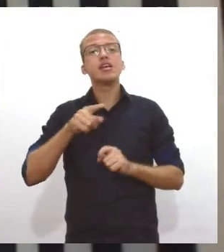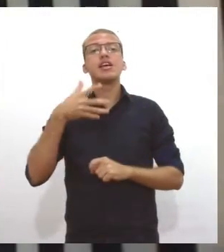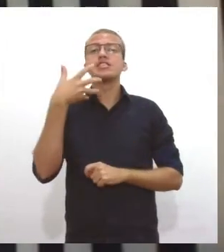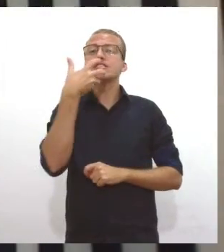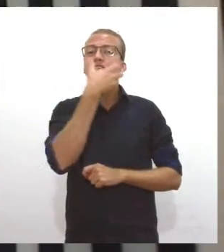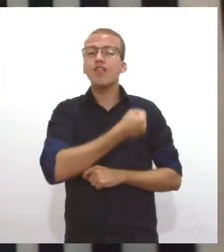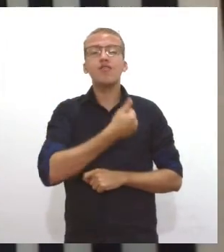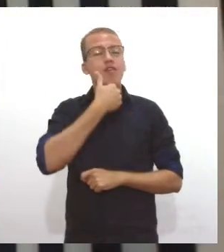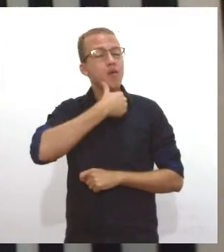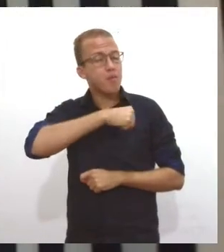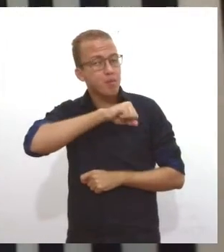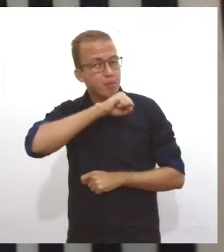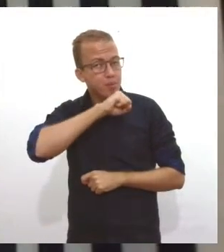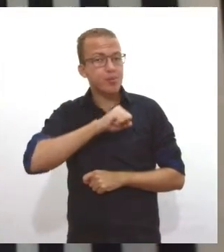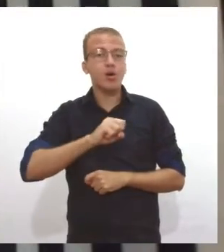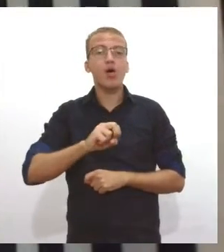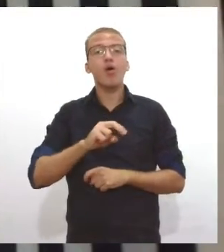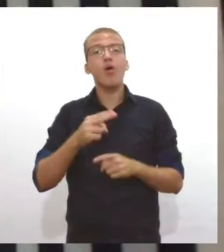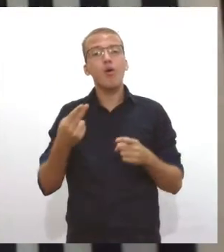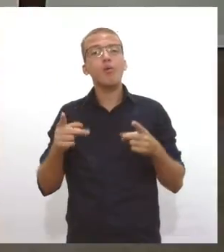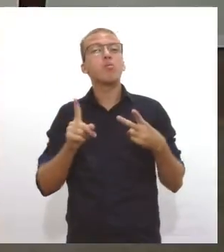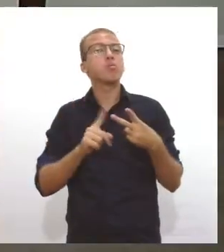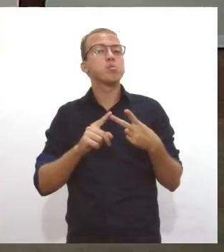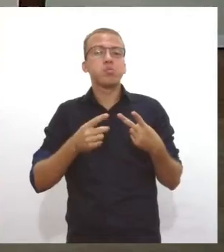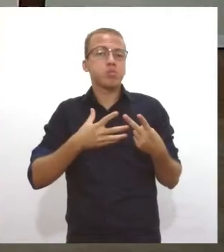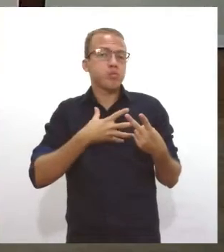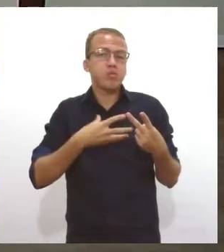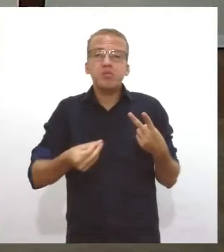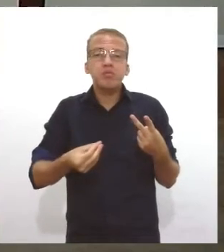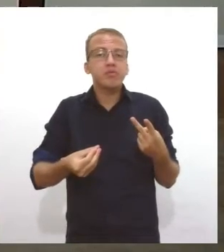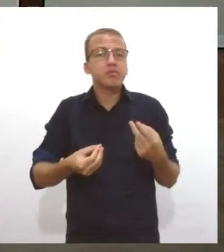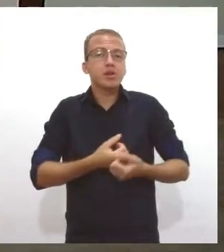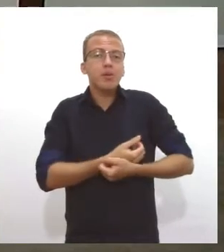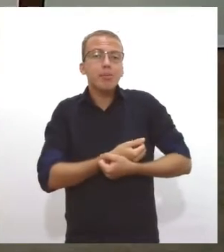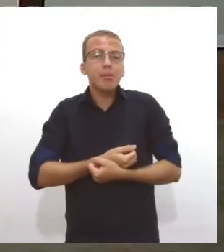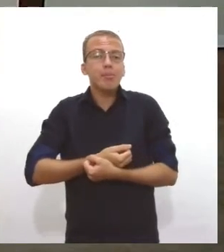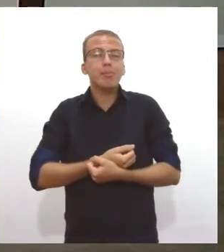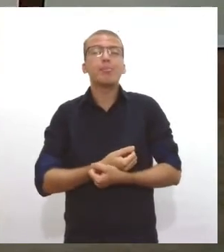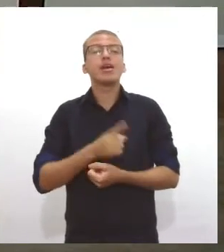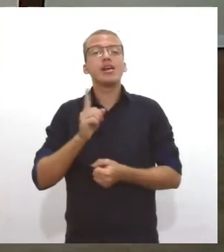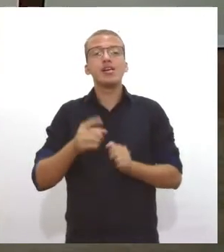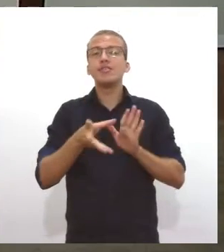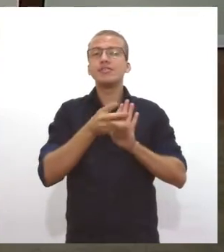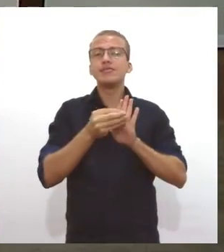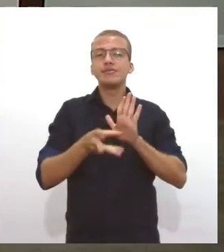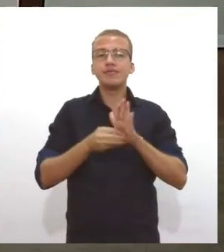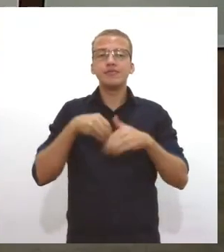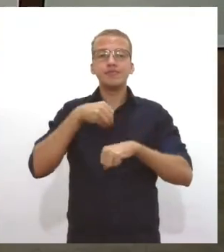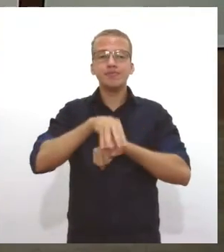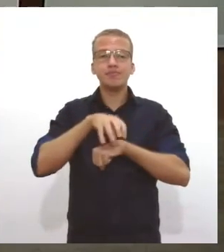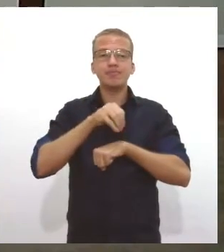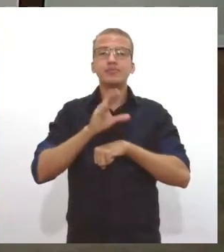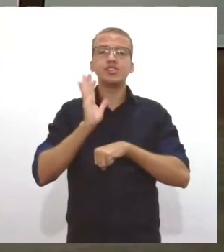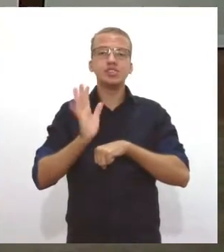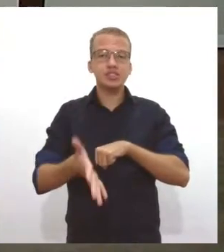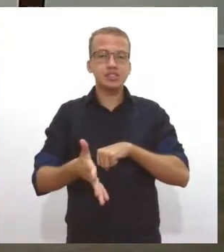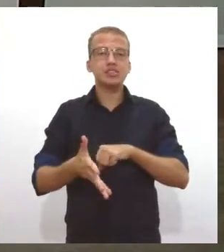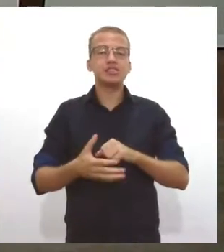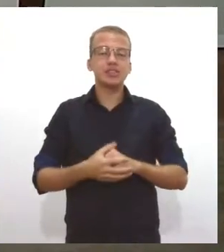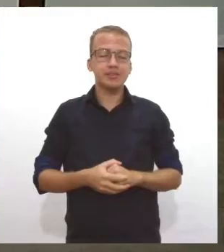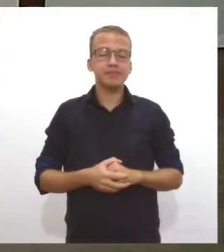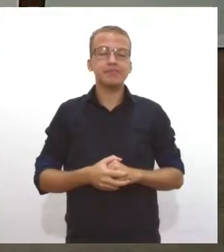vida de mamãe e salvar a vida de um bebê sempre esses dados é a gente já passou inclusive aqui